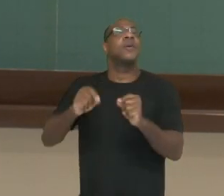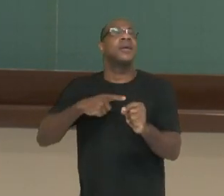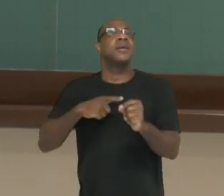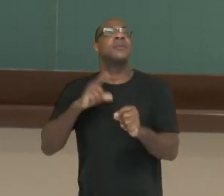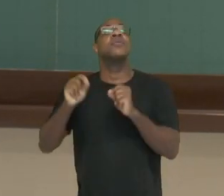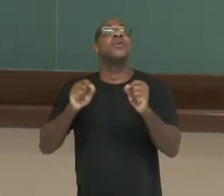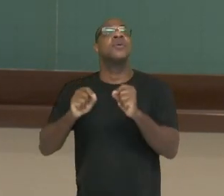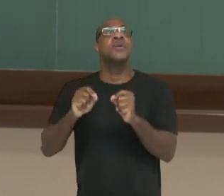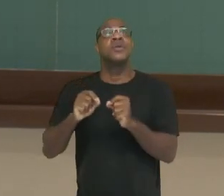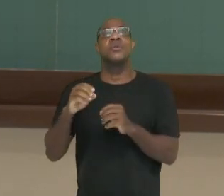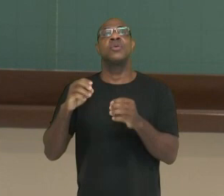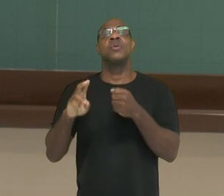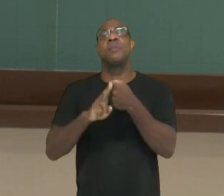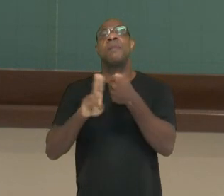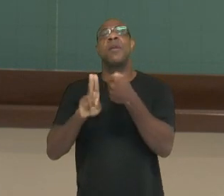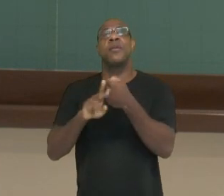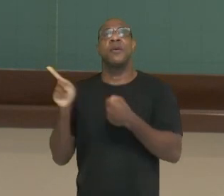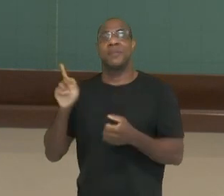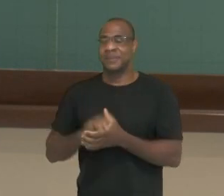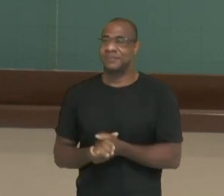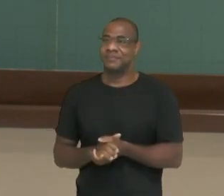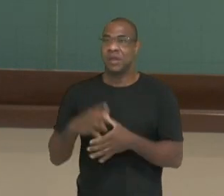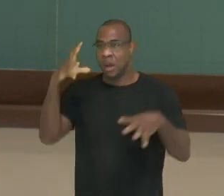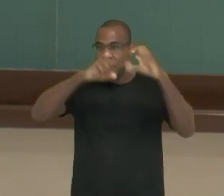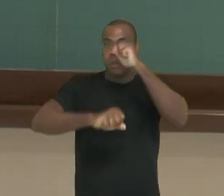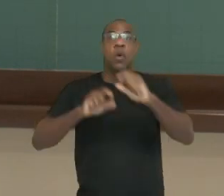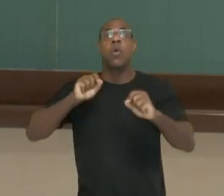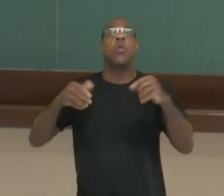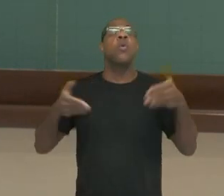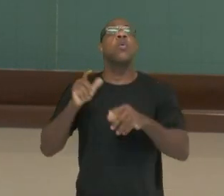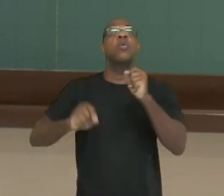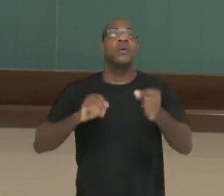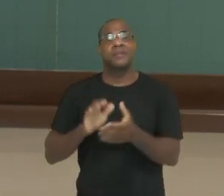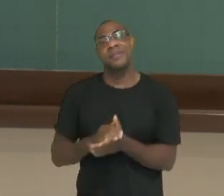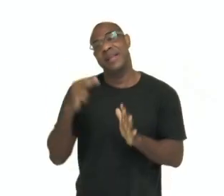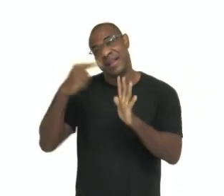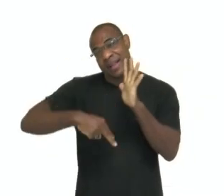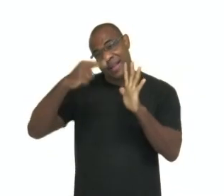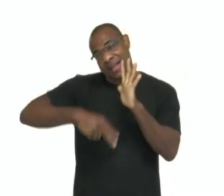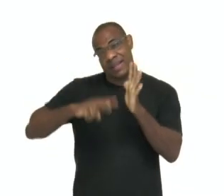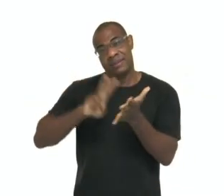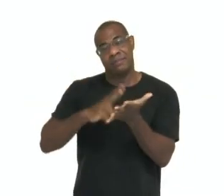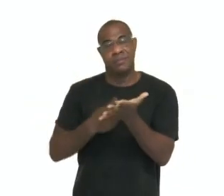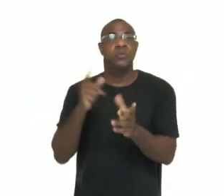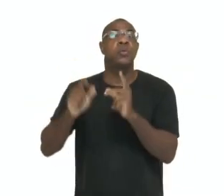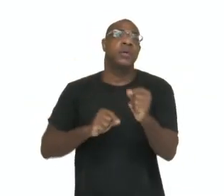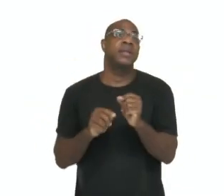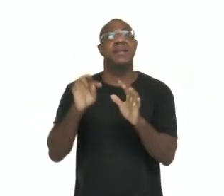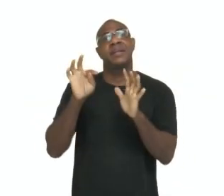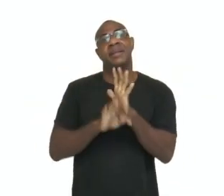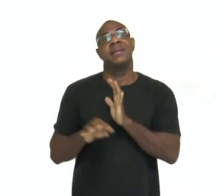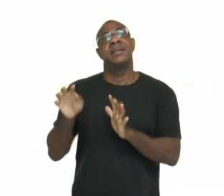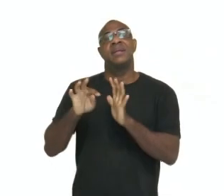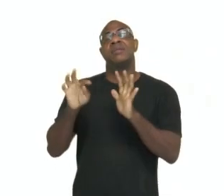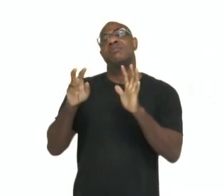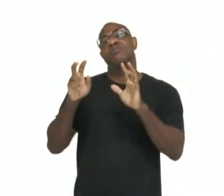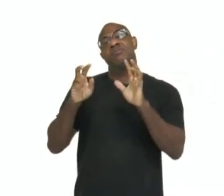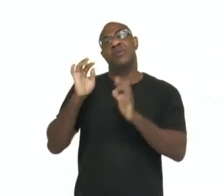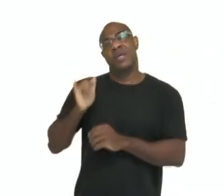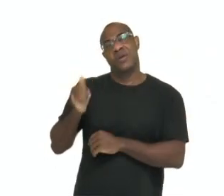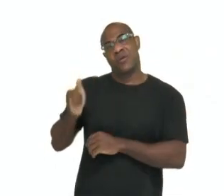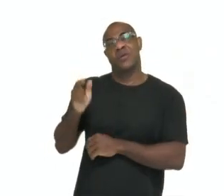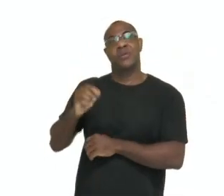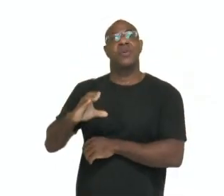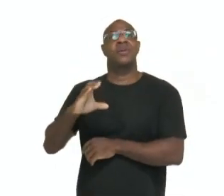ó, do pronome. O que aprendemos? Lemos e interpretamos um conto de Clarice Lispector,